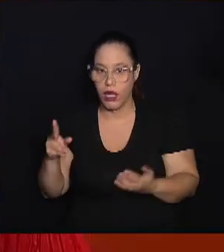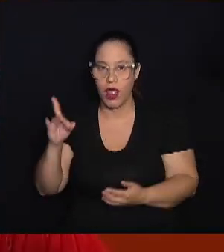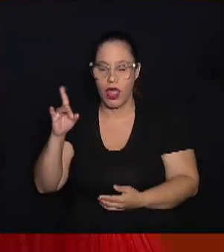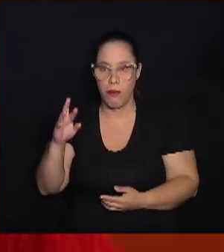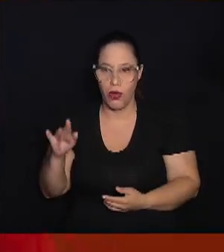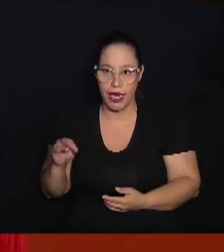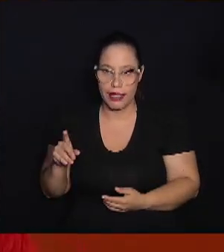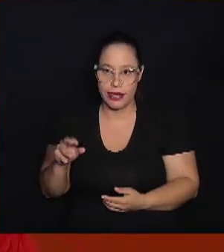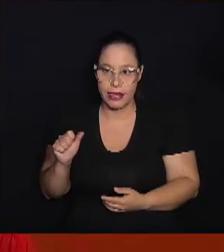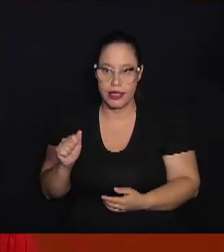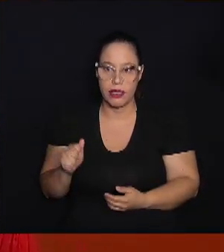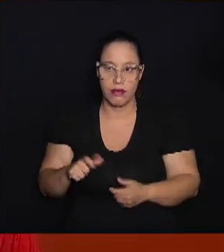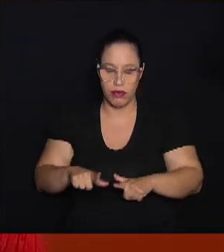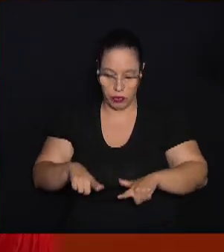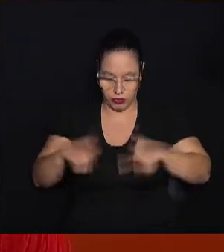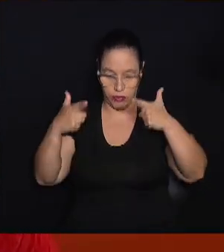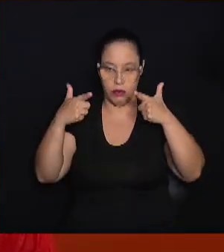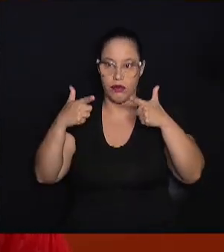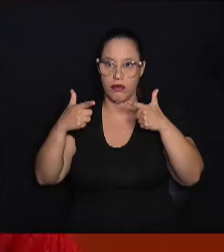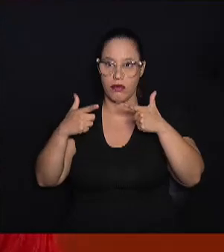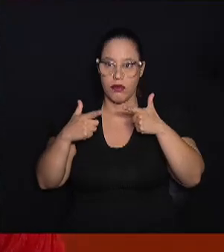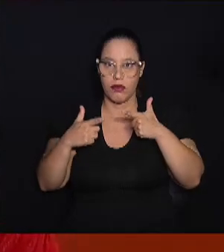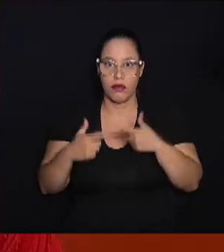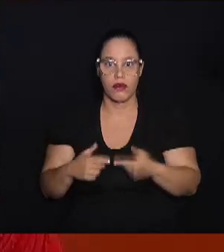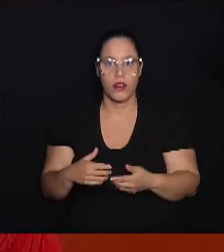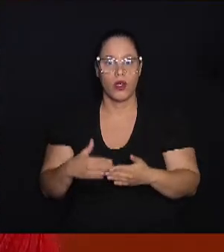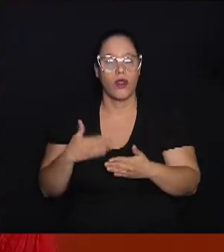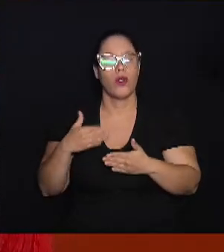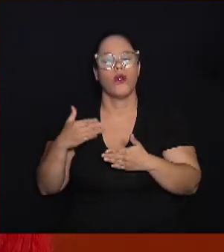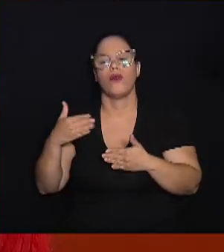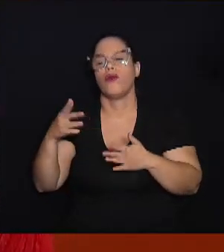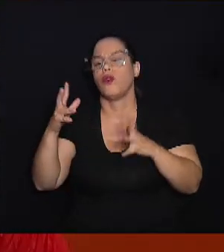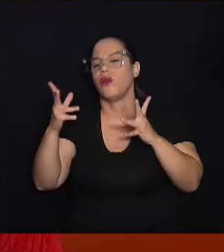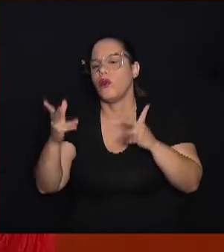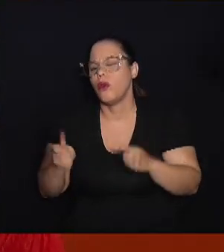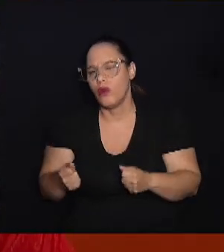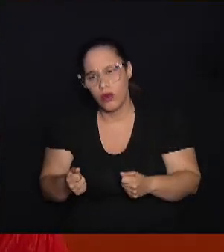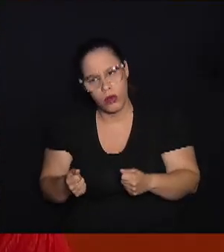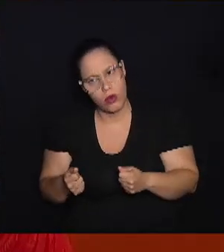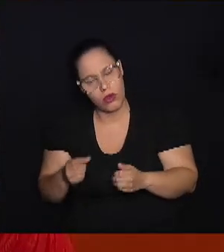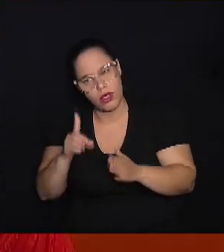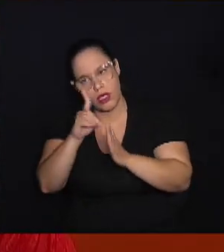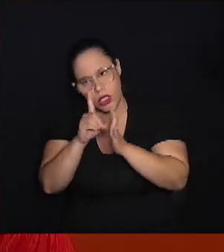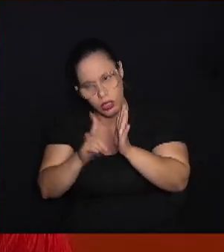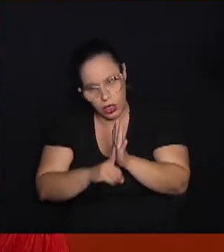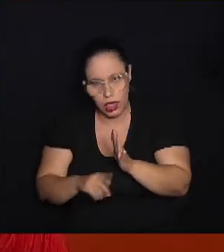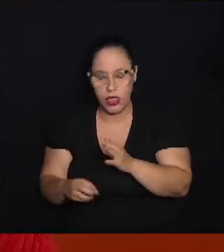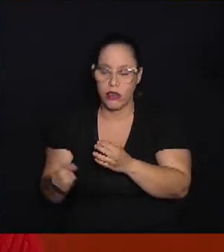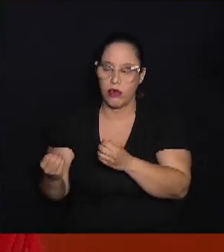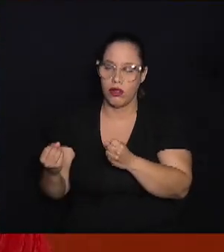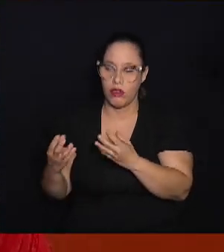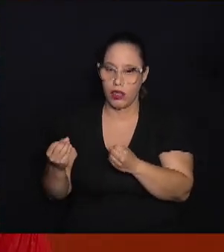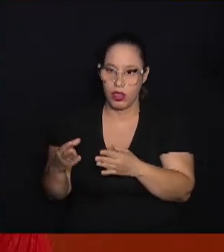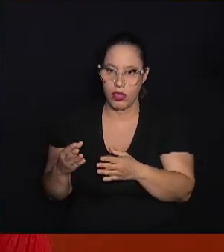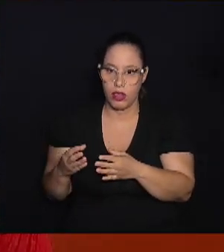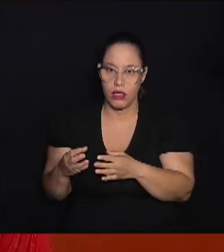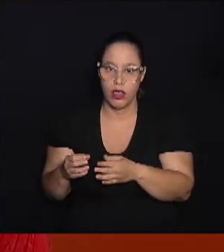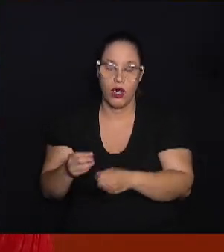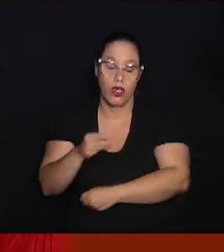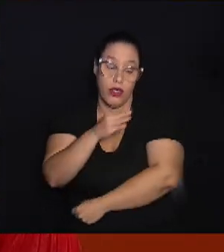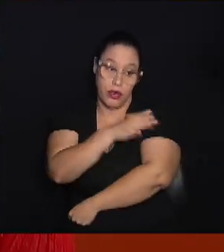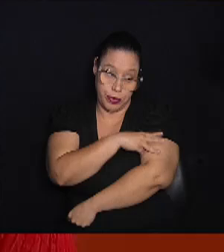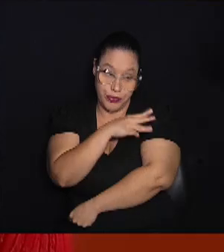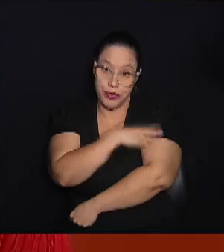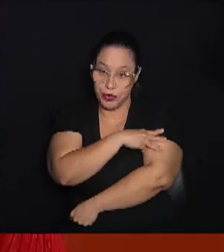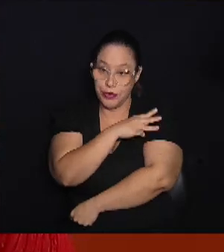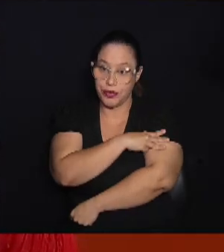A luta pela democracia vencendo, todos tendo direito à educação. E nós também, agora, nosso forte é ensino médio, né?